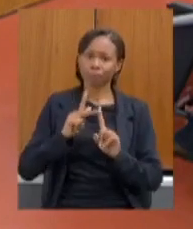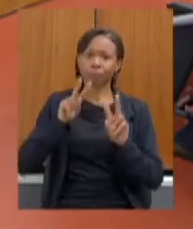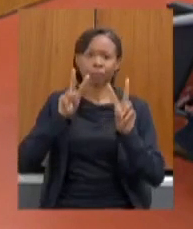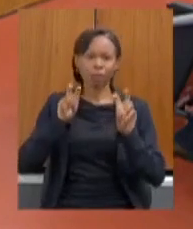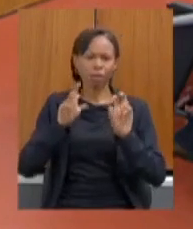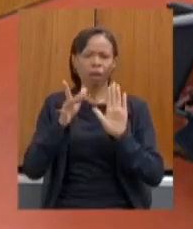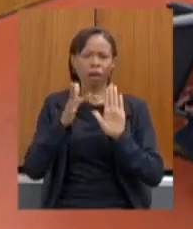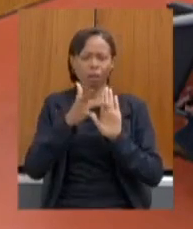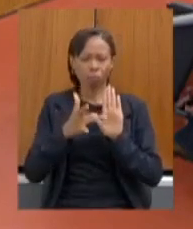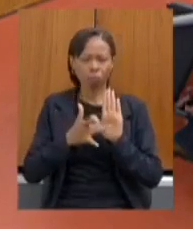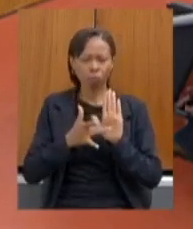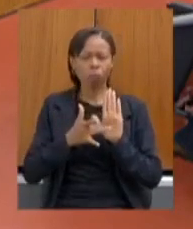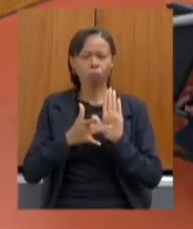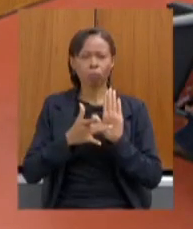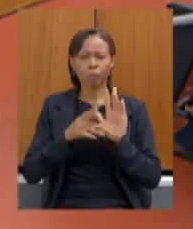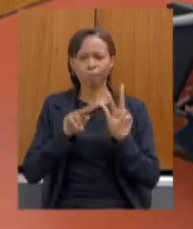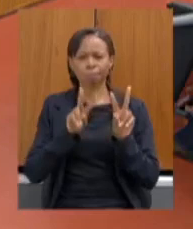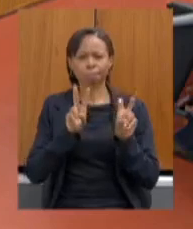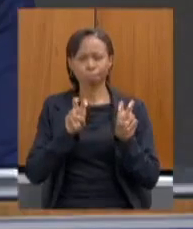mais, digamos,